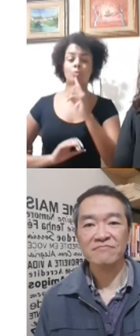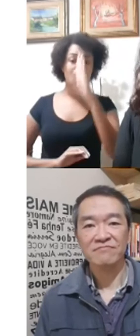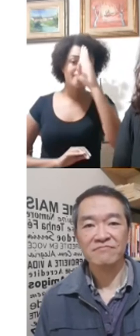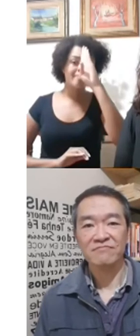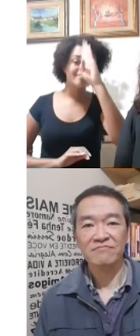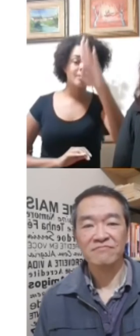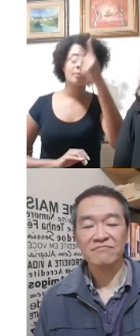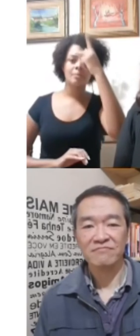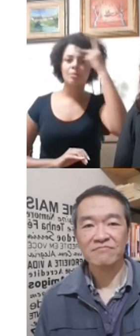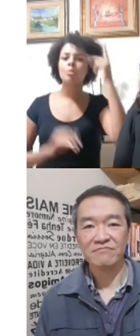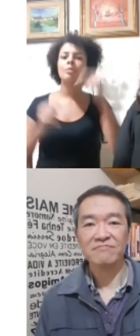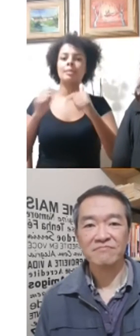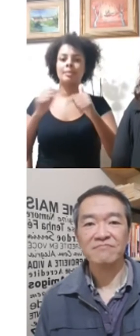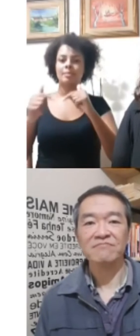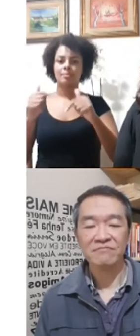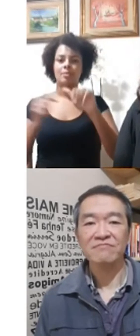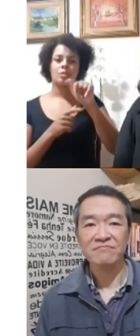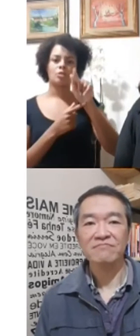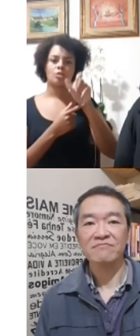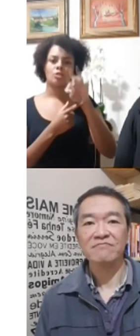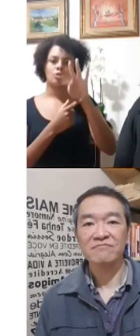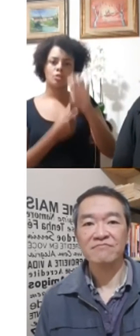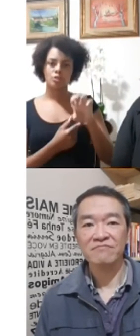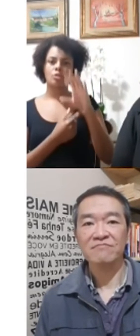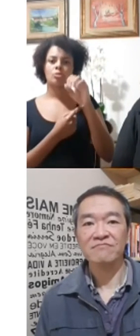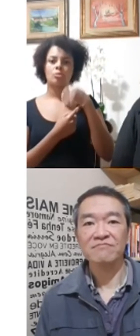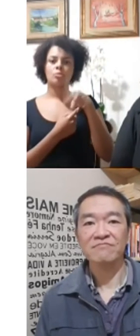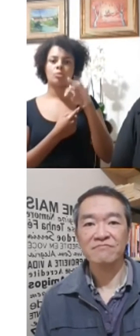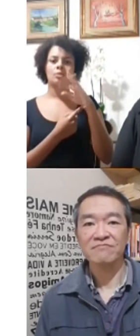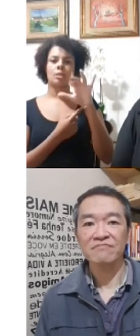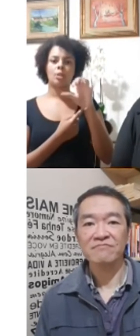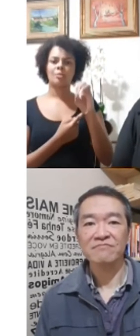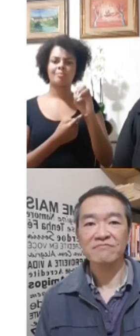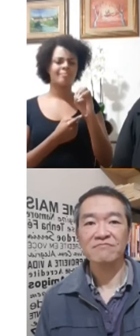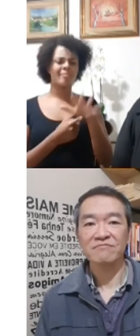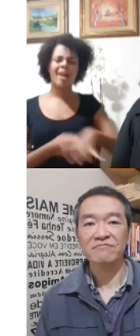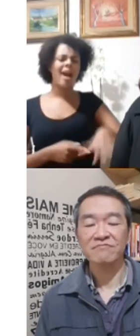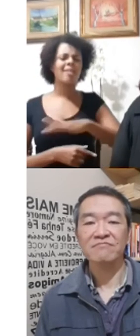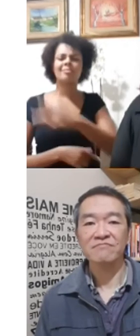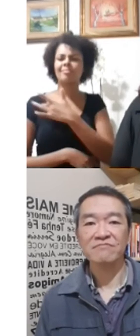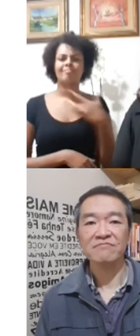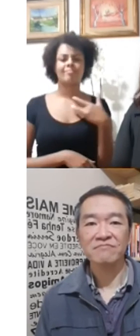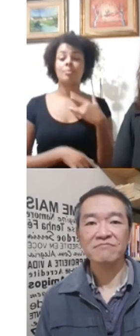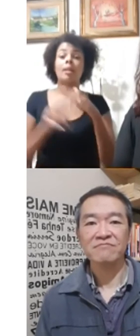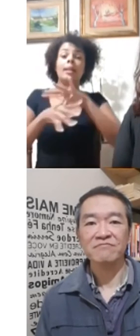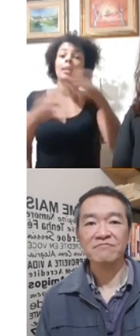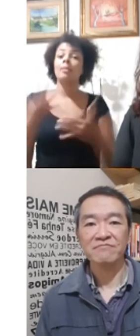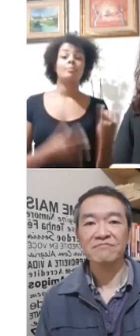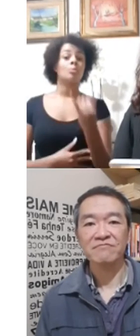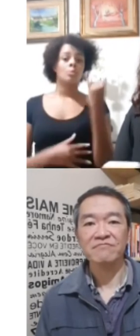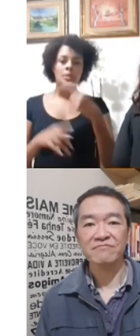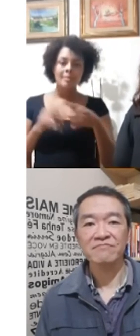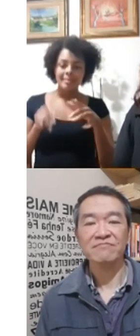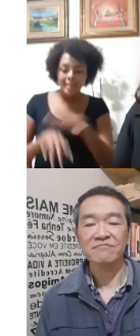agentes comunitários, né, que estão na ponta. Então, assim, na área de saúde, a importância, a Libras é importante demais, mas na área de